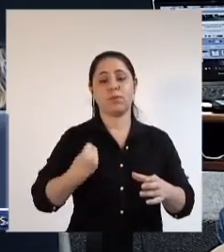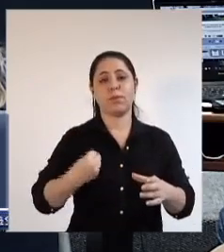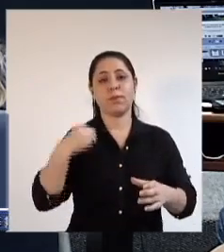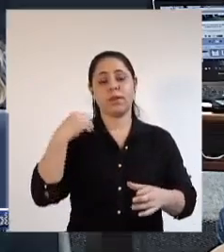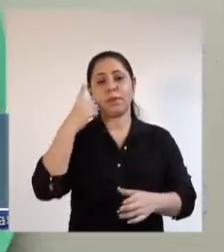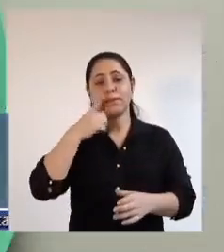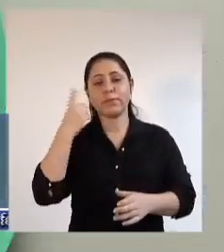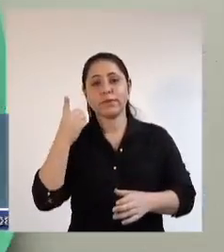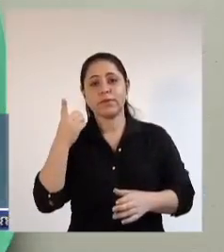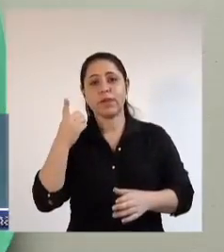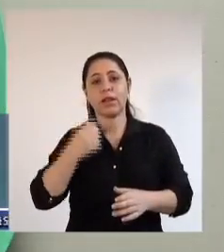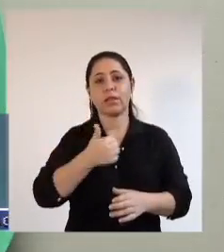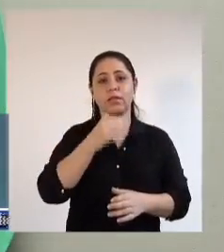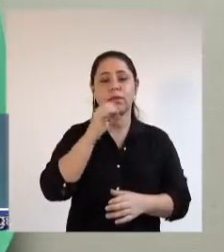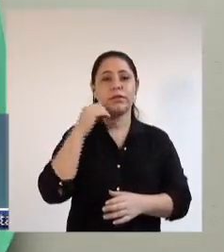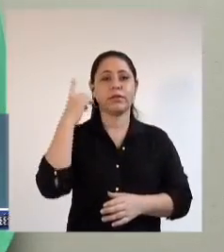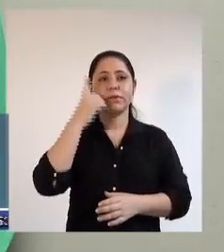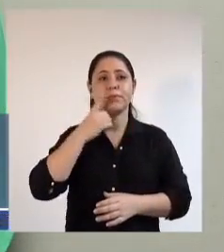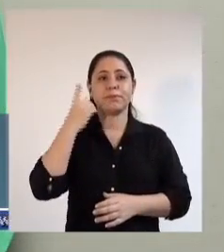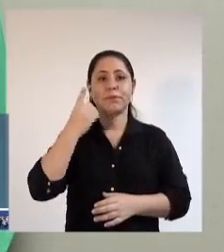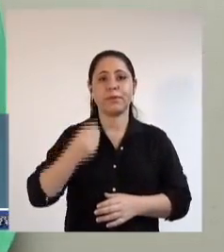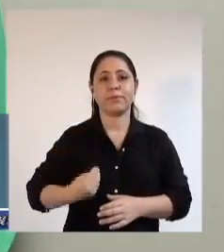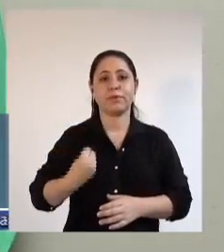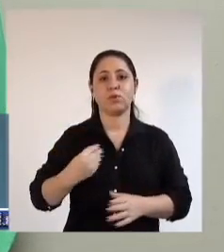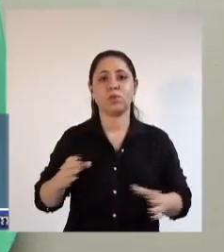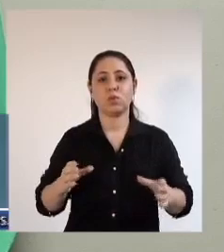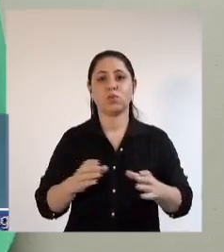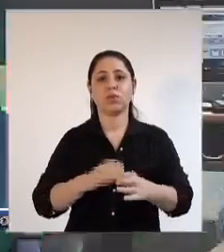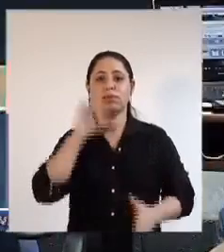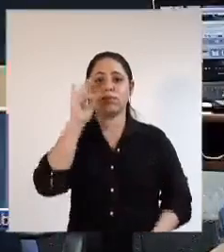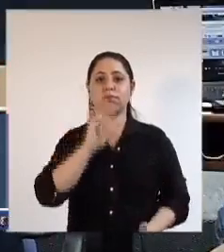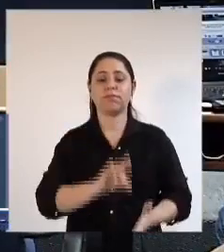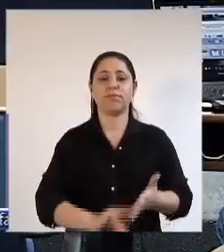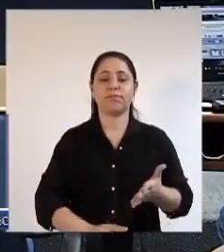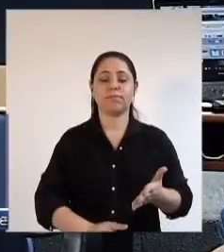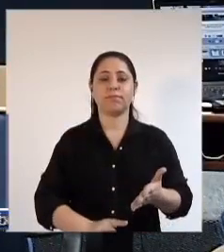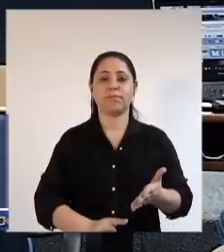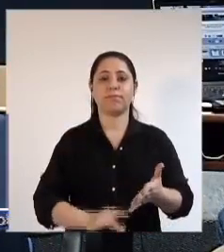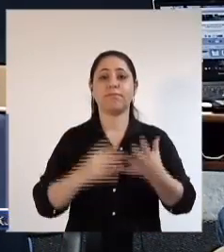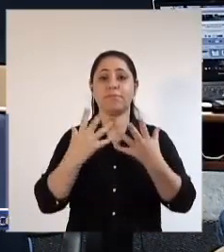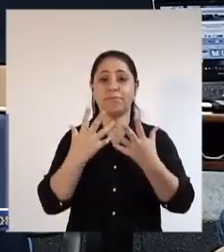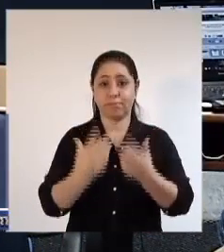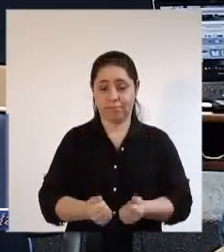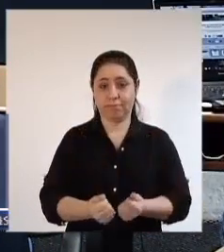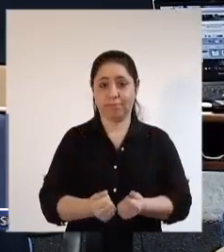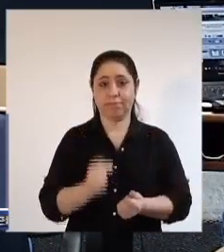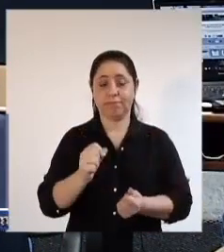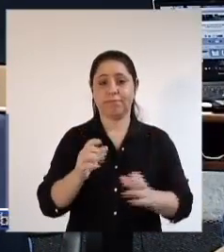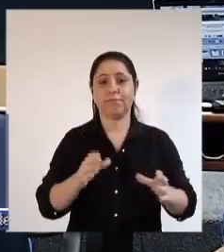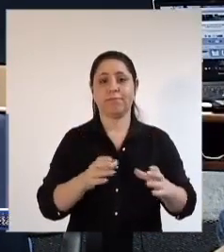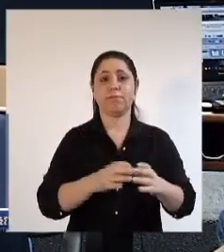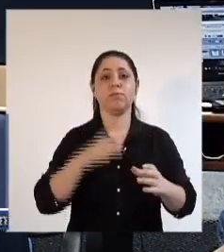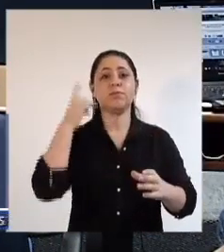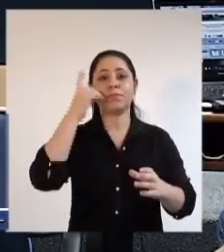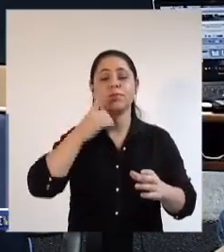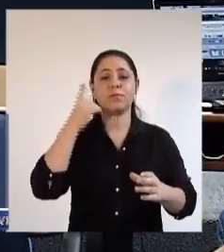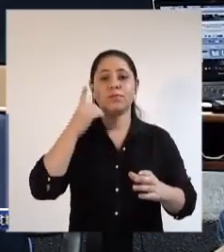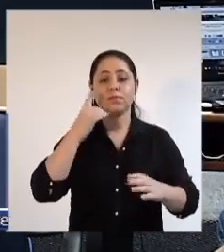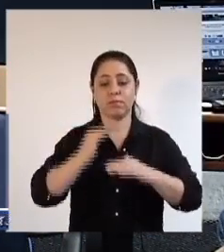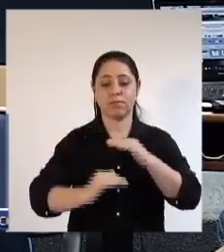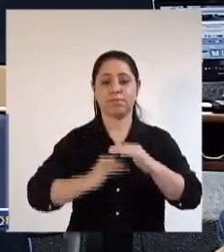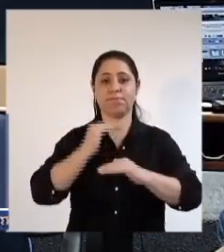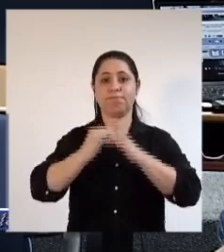somos em dez deputados que assinaram o termo de adesão da frente parlamentar para o